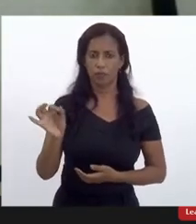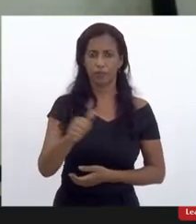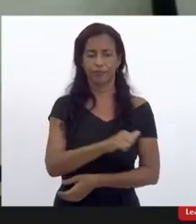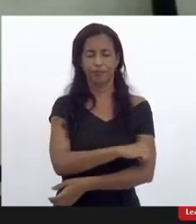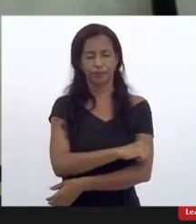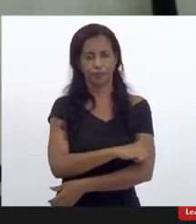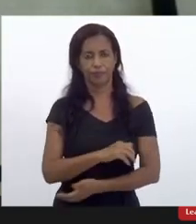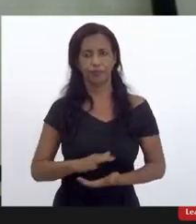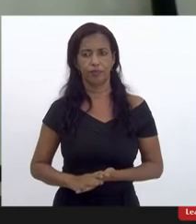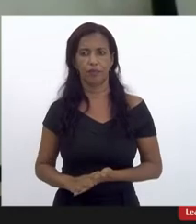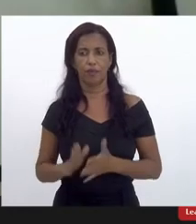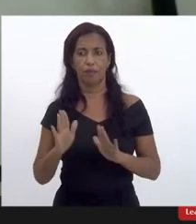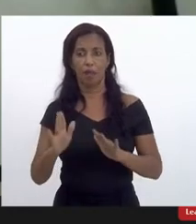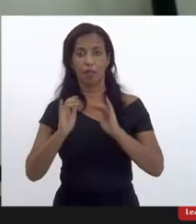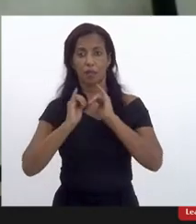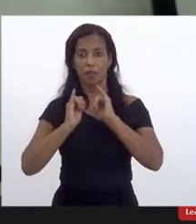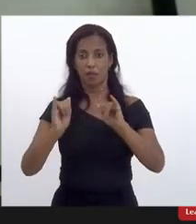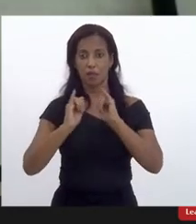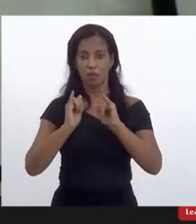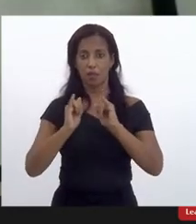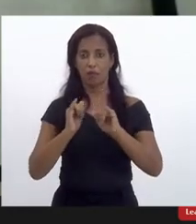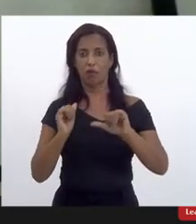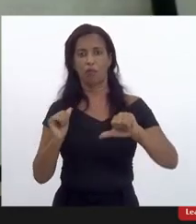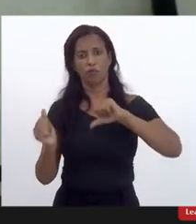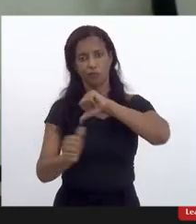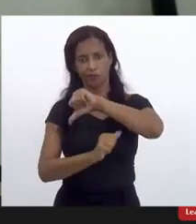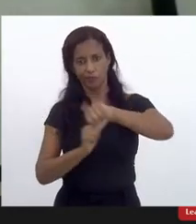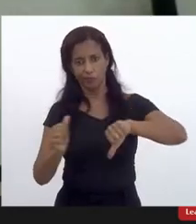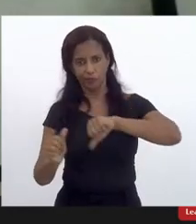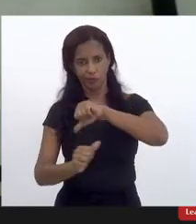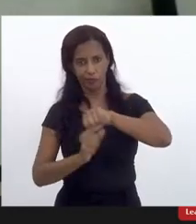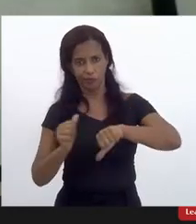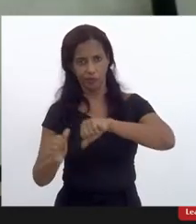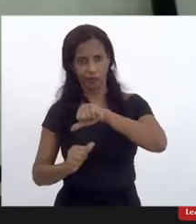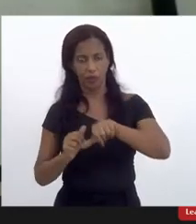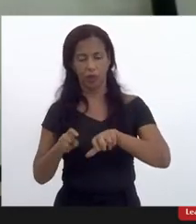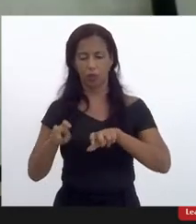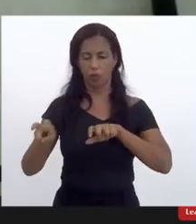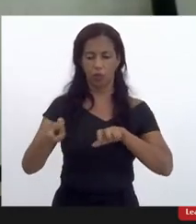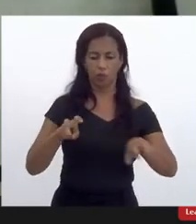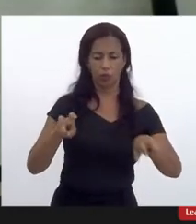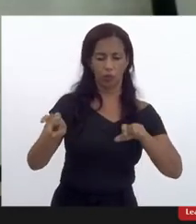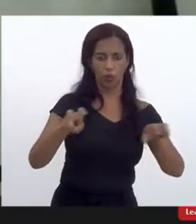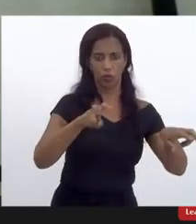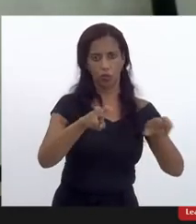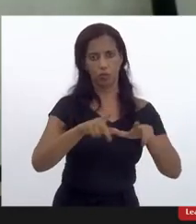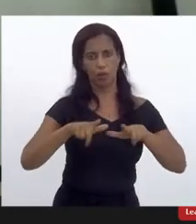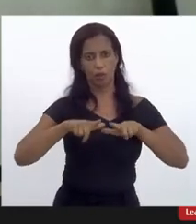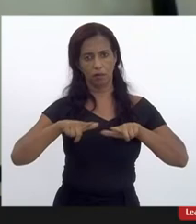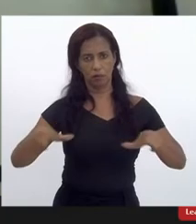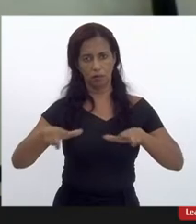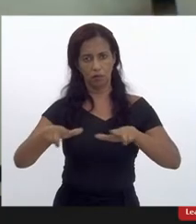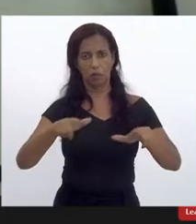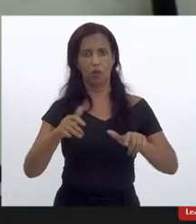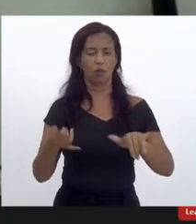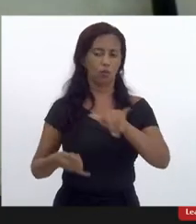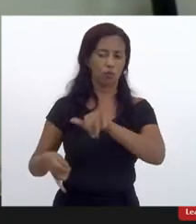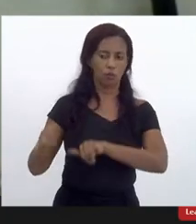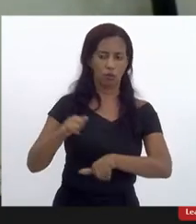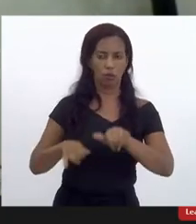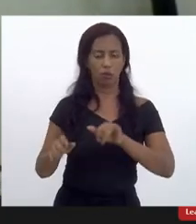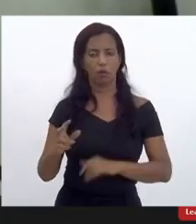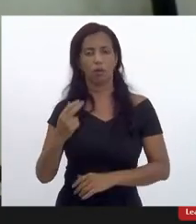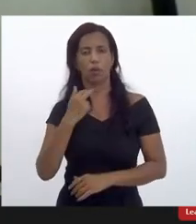alunos, mas em forma de rodízio, ocupando os espaços que estão disponíveis. O laboratório